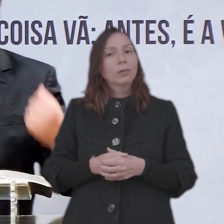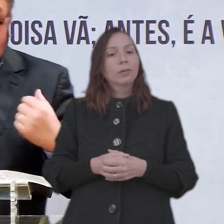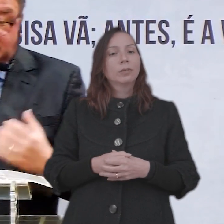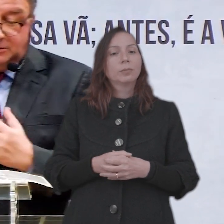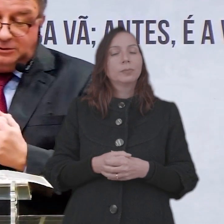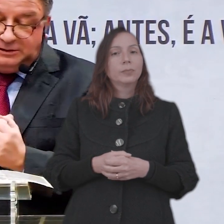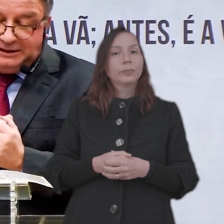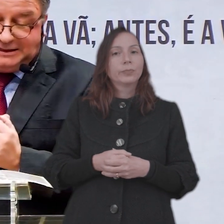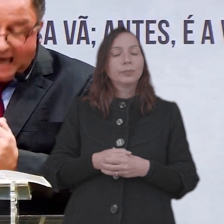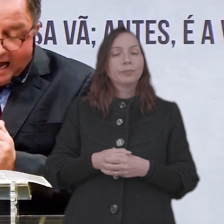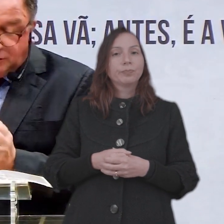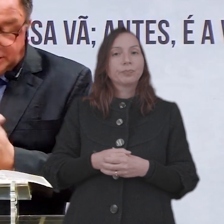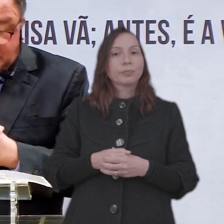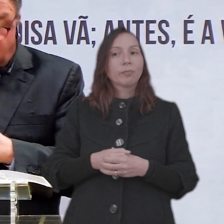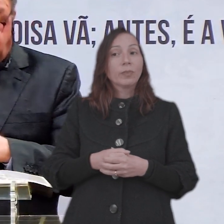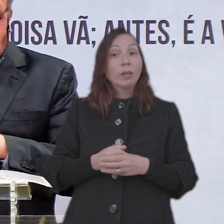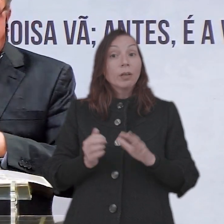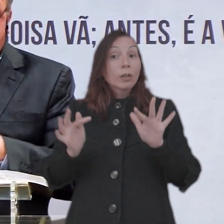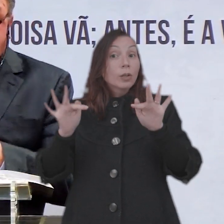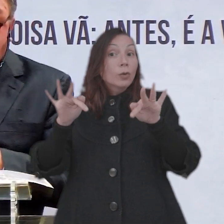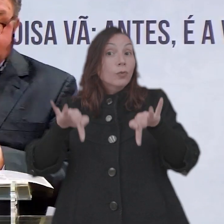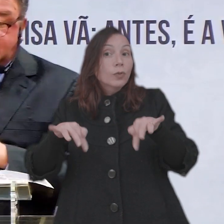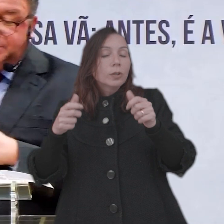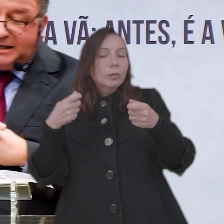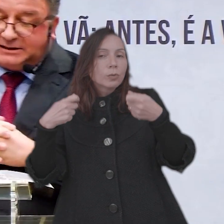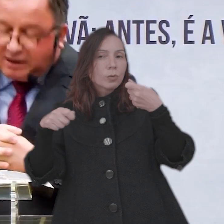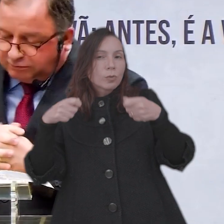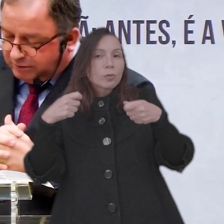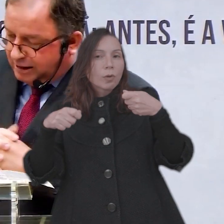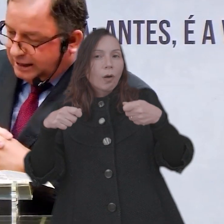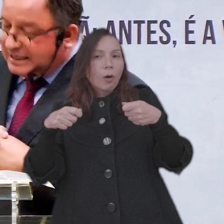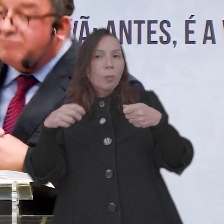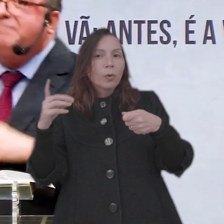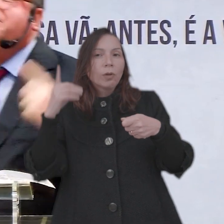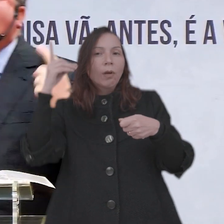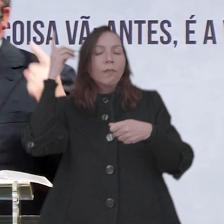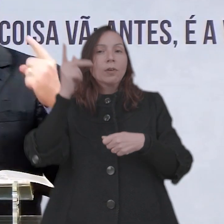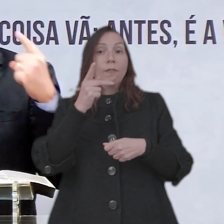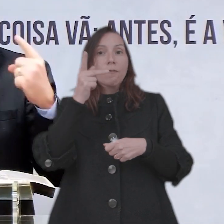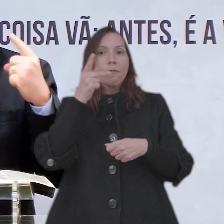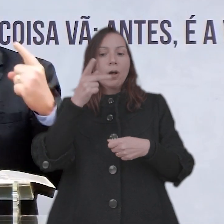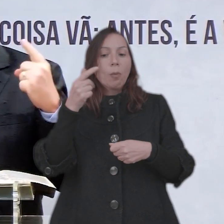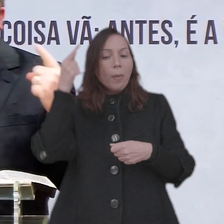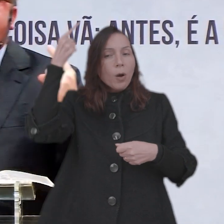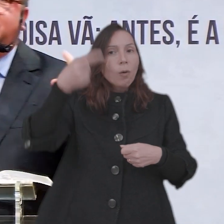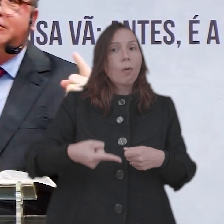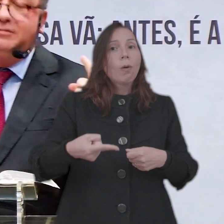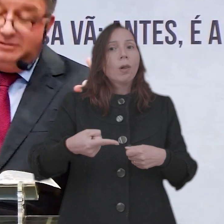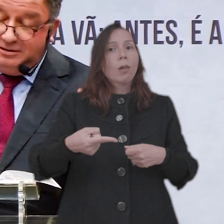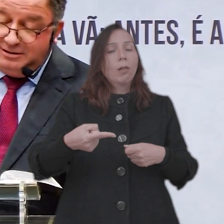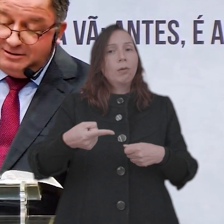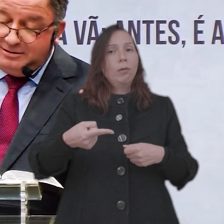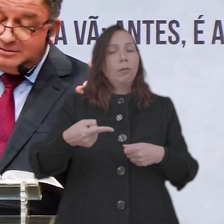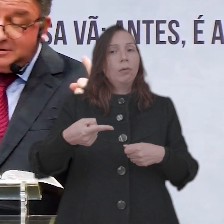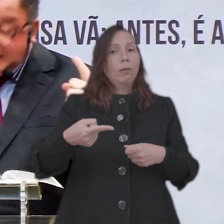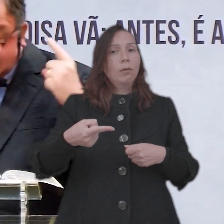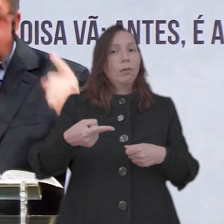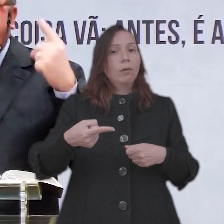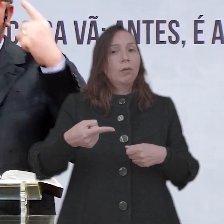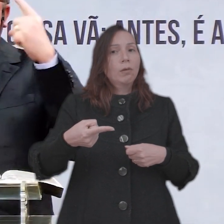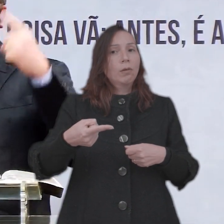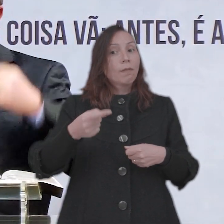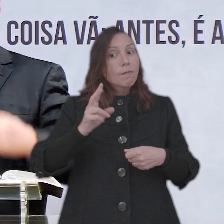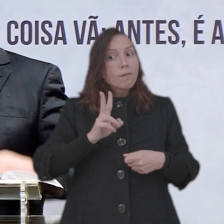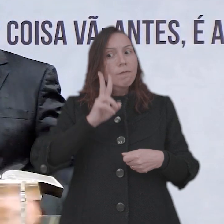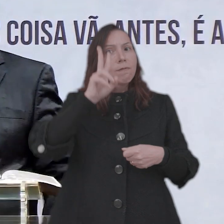E ele encerra o salmo justamente com essa expressão, que é um imperativo hebraico: